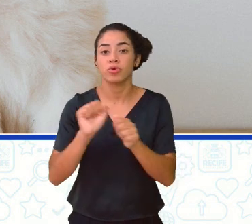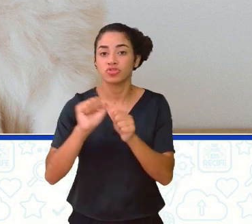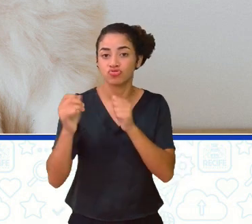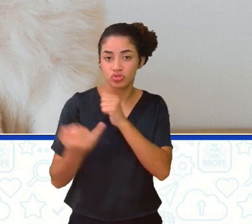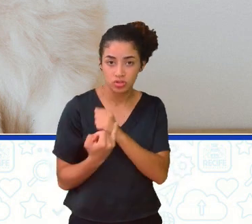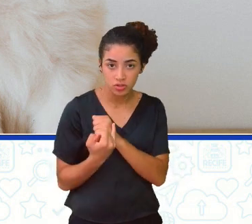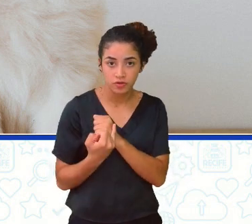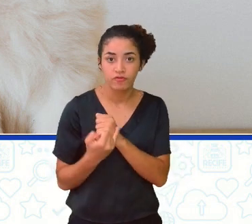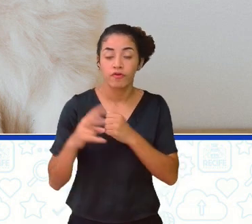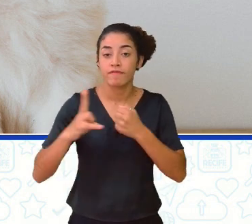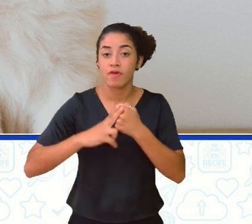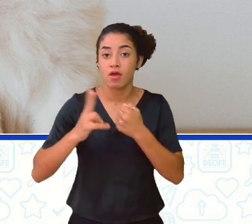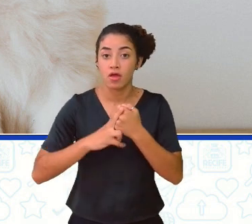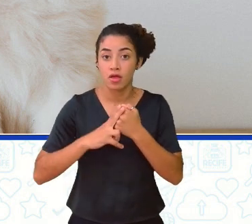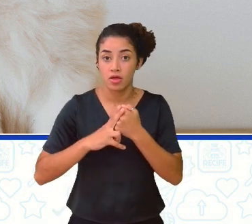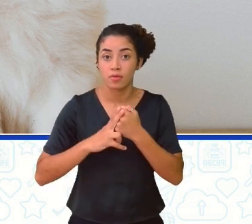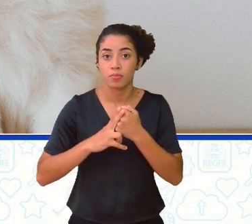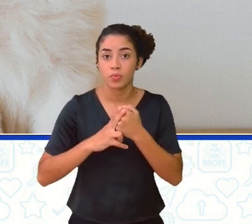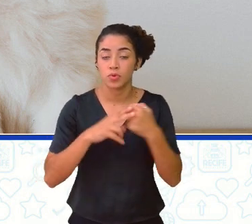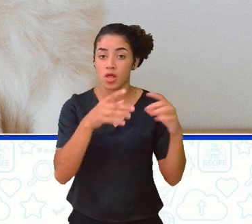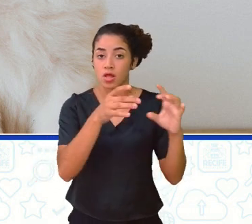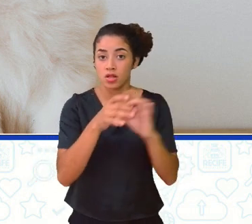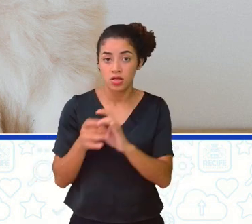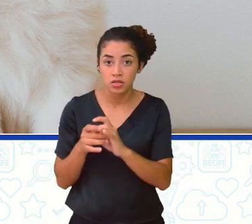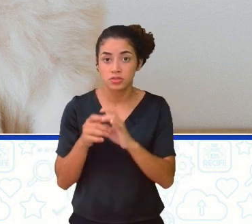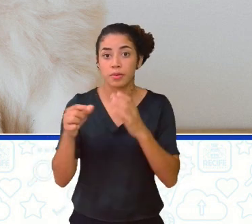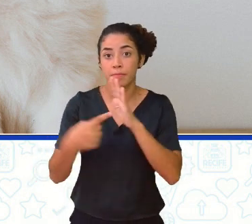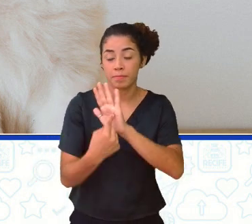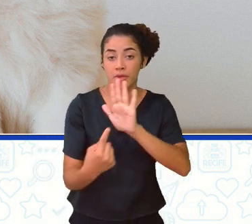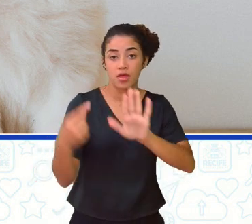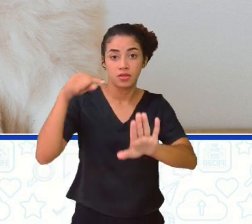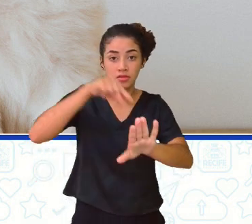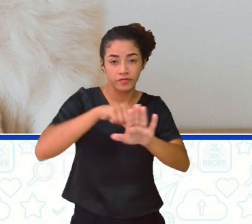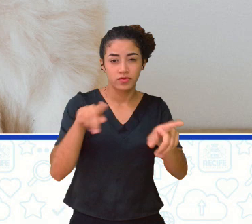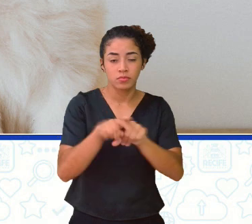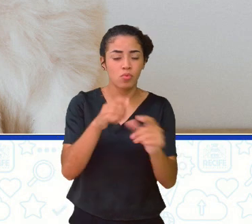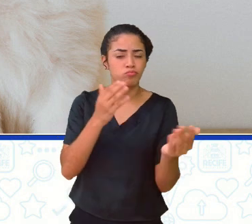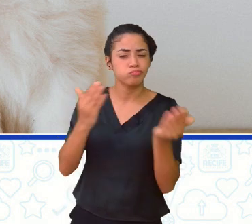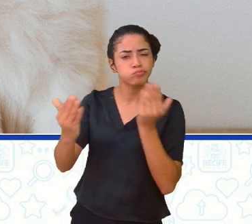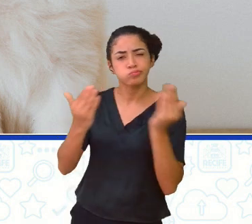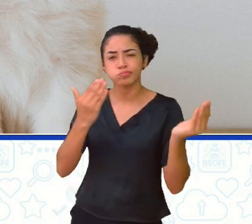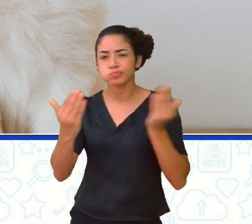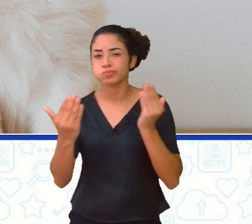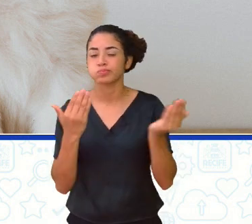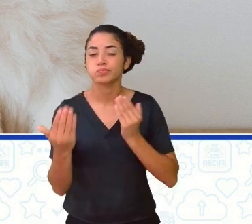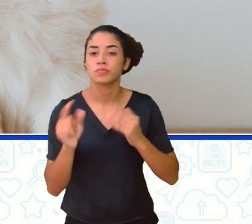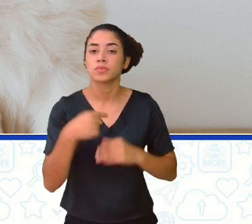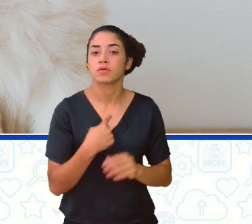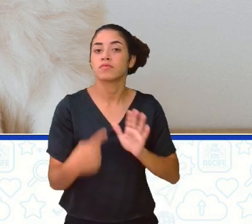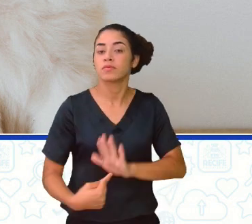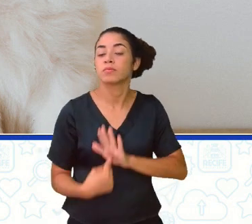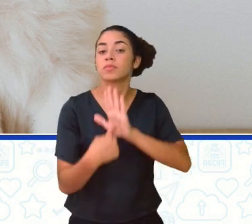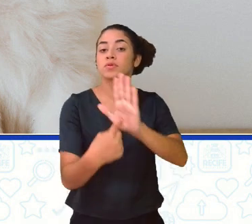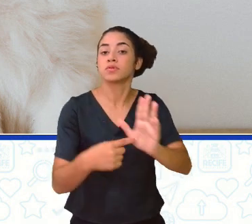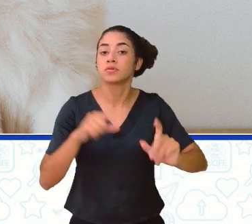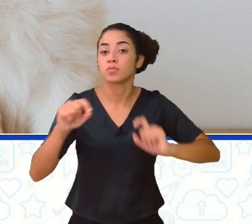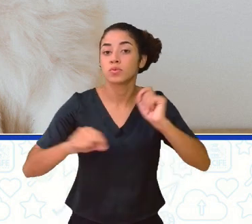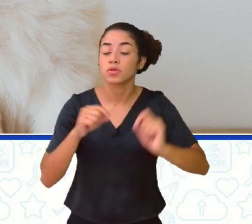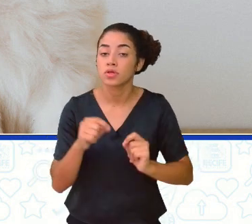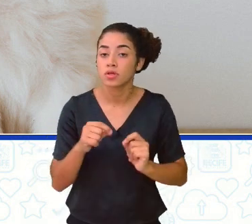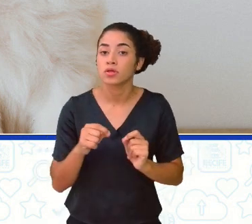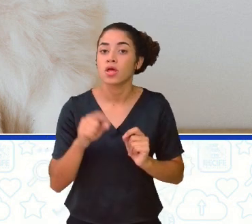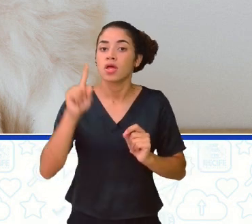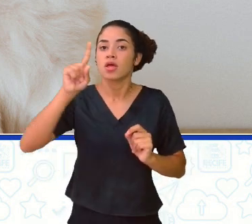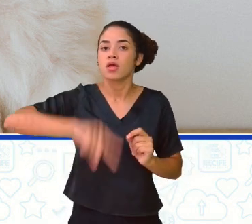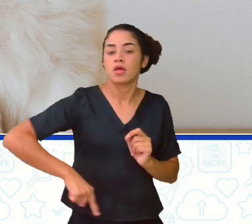adjetivos, verbos de ligação, metáforas e comparações. A gente destaca aqui que há um uso